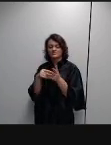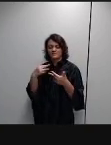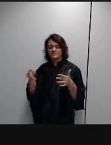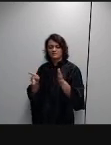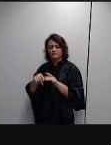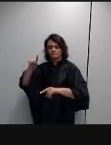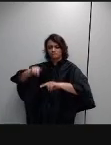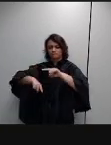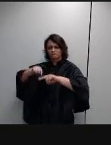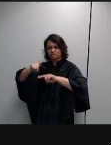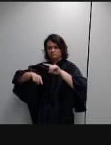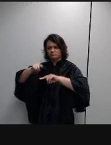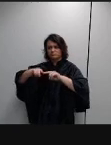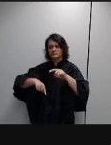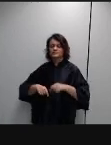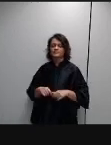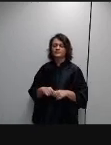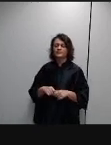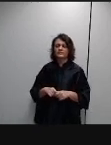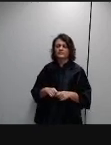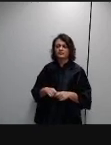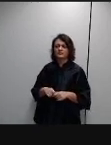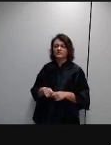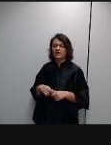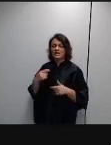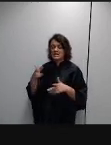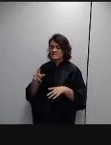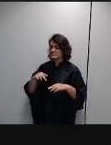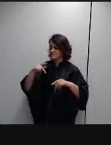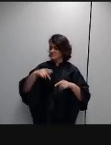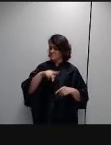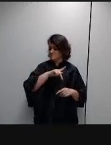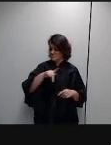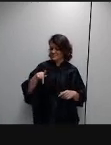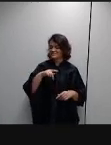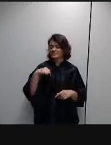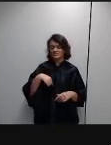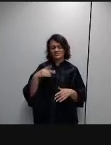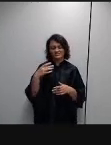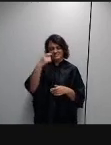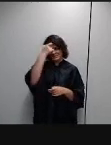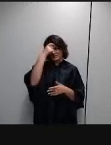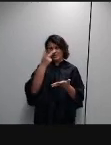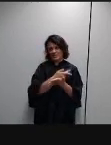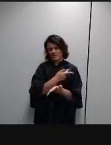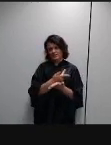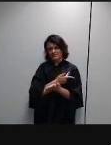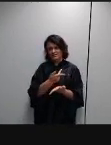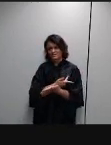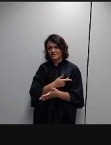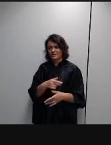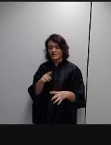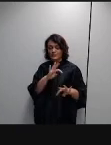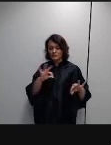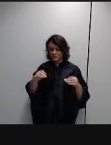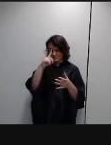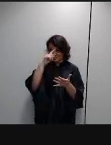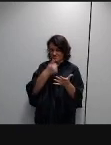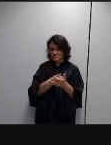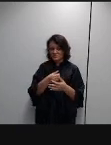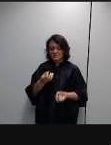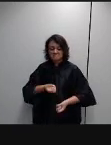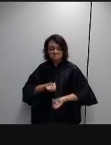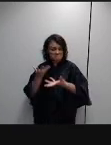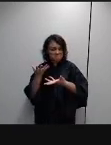esse Então na verdade este este Presidente está errado e ele não reproduz o que foi efetivamente jogar não nós não